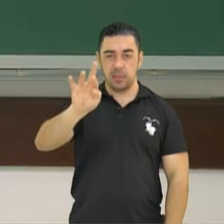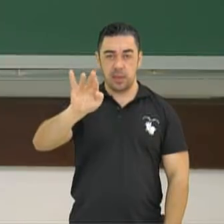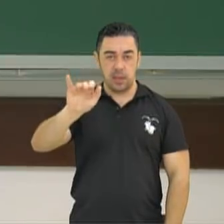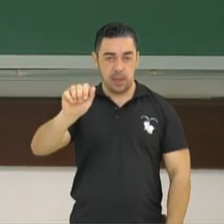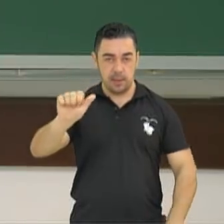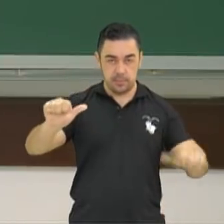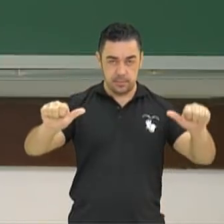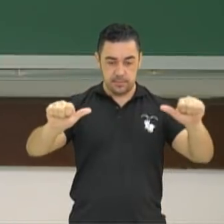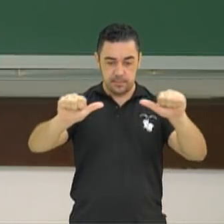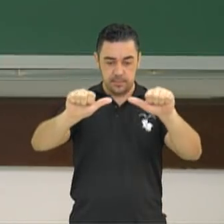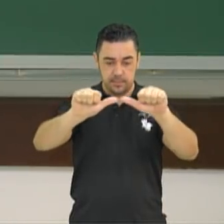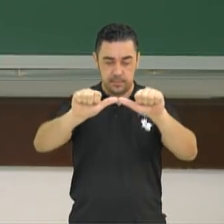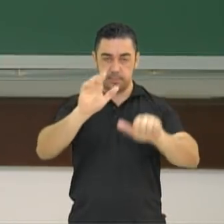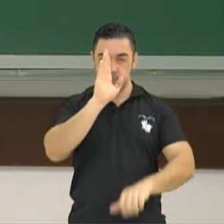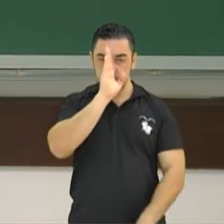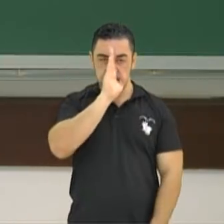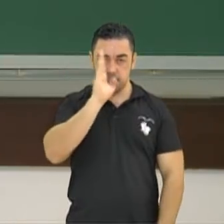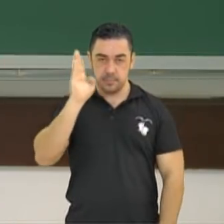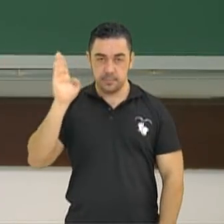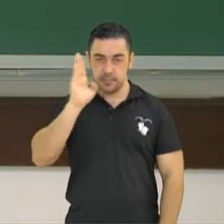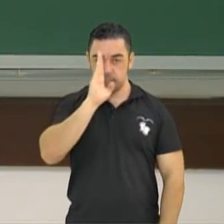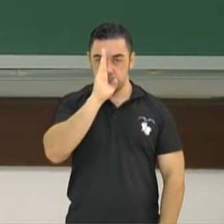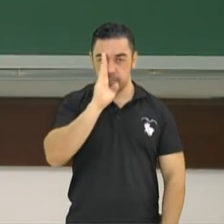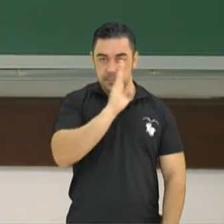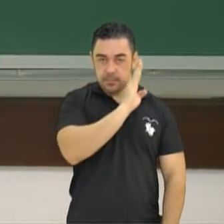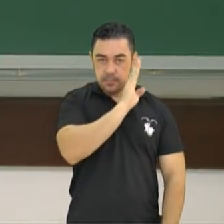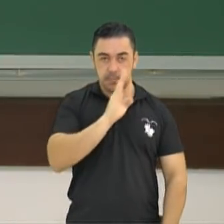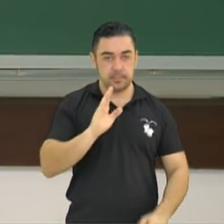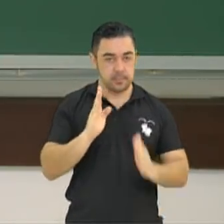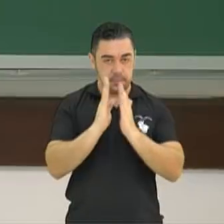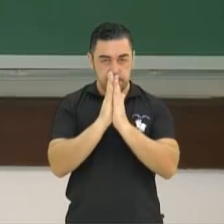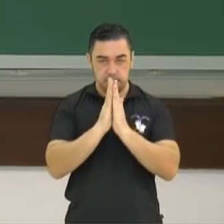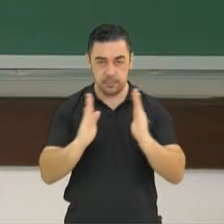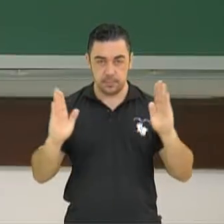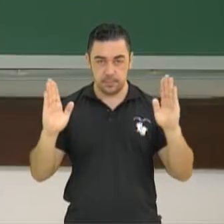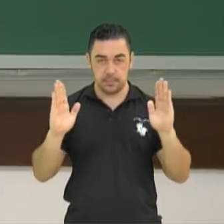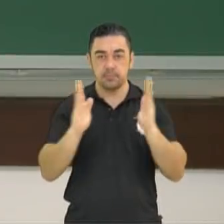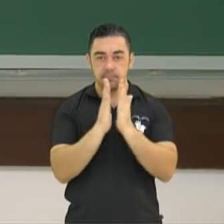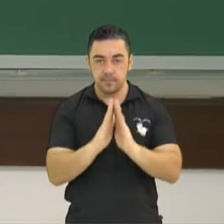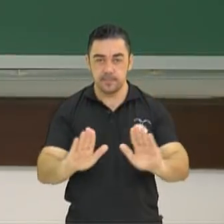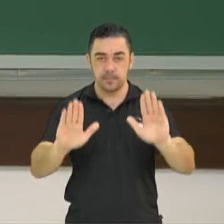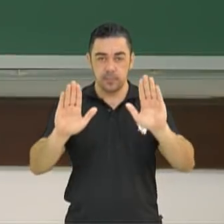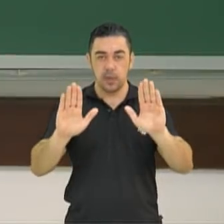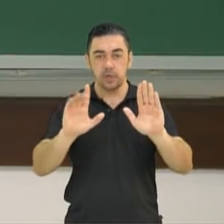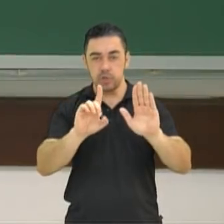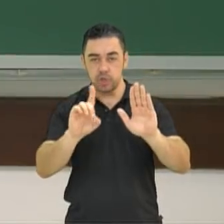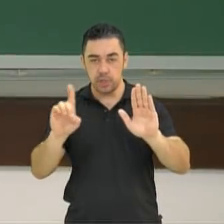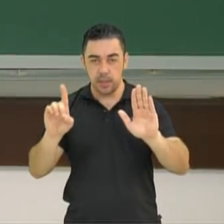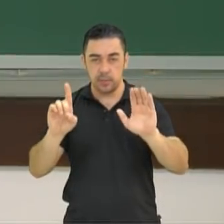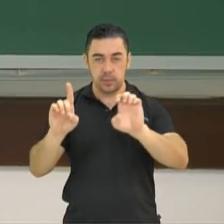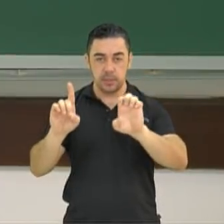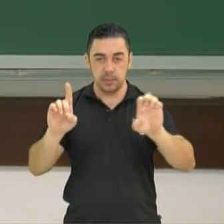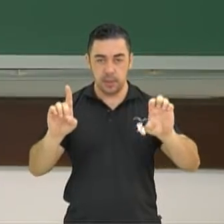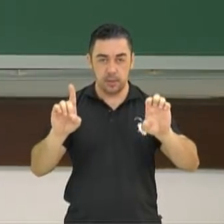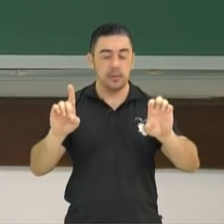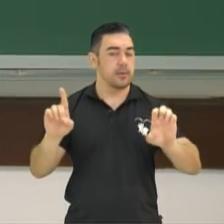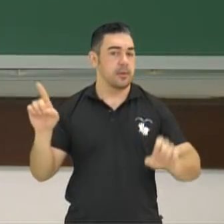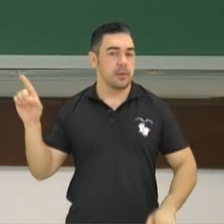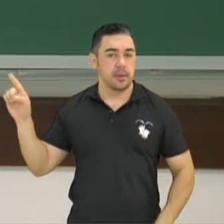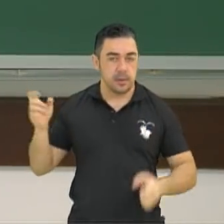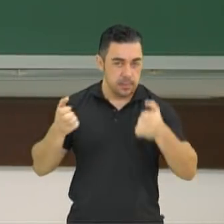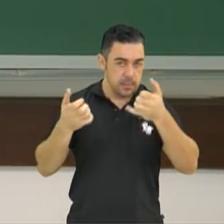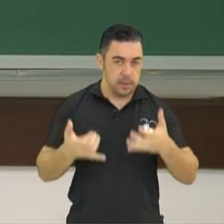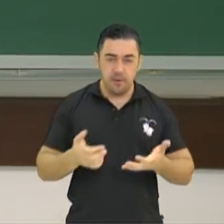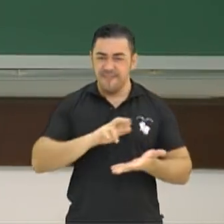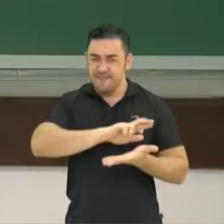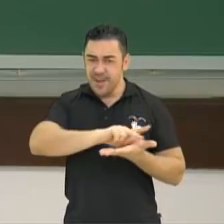ali para você que a simetria bilateral que você consegue dividir o corpo em dois lados iguais, o direito e o esquerdo, né? E está dizendo ali que tem um monte de animal